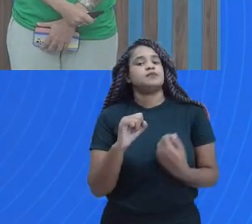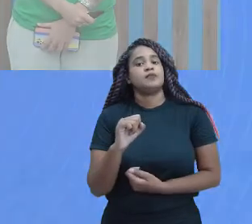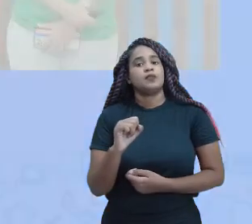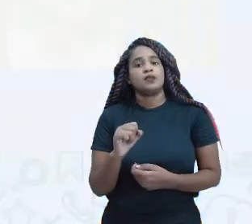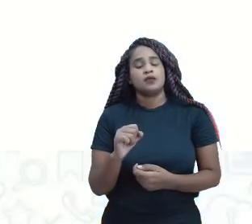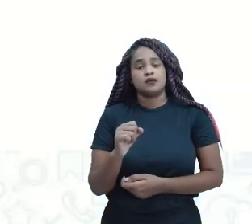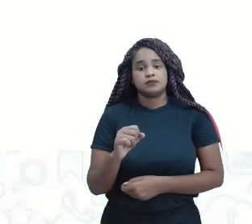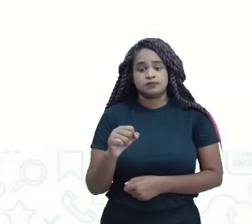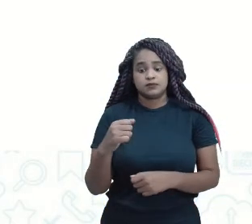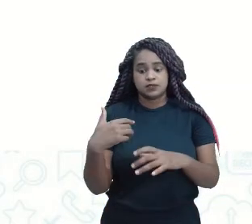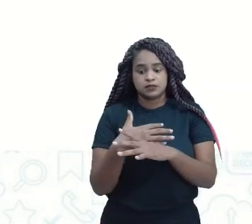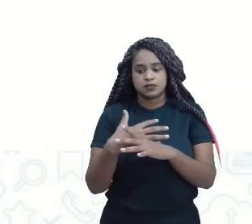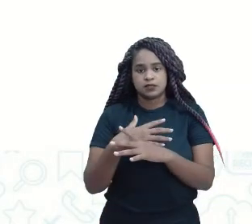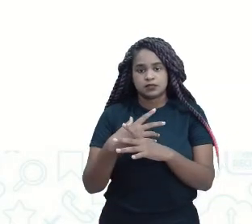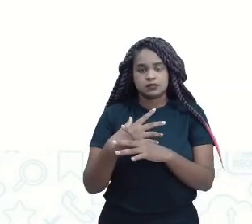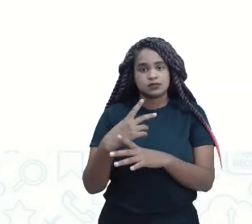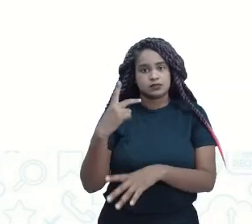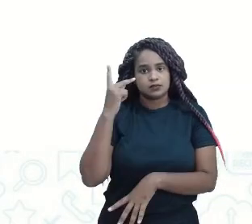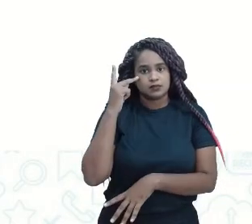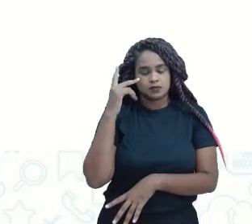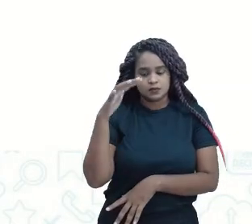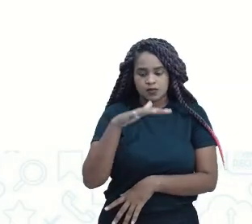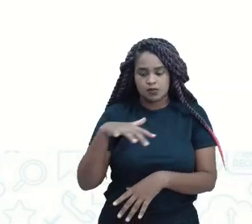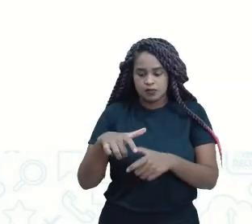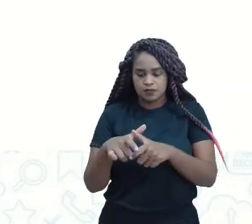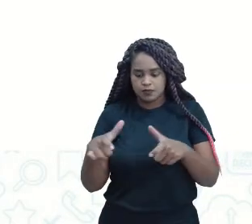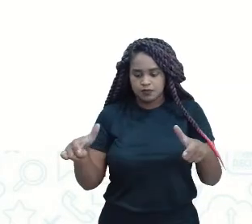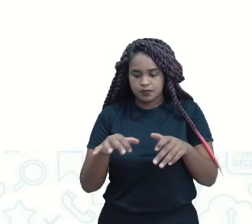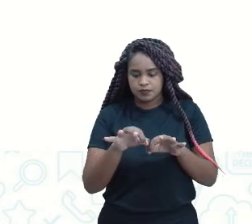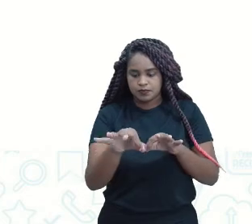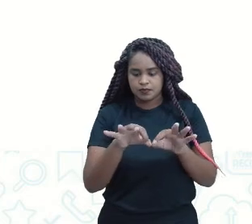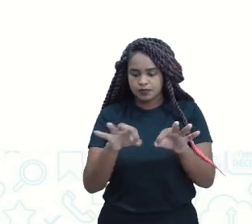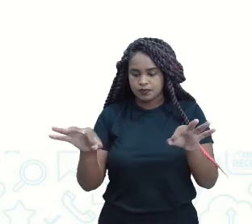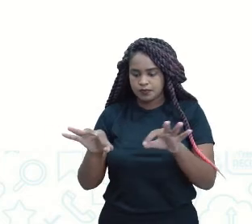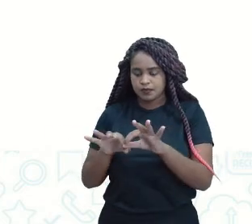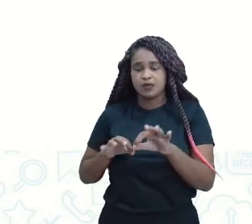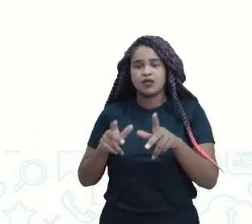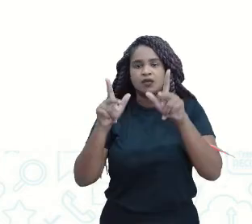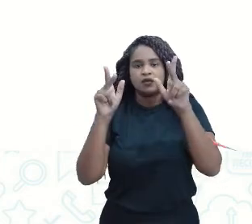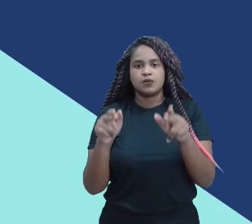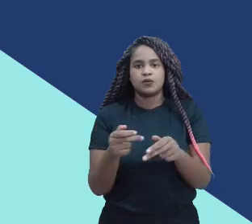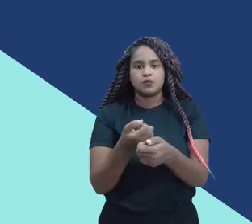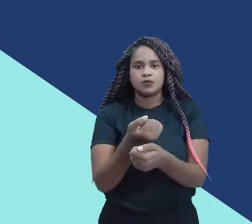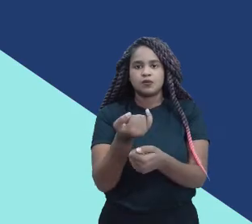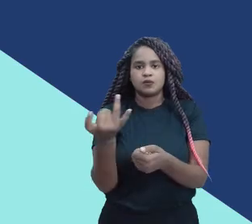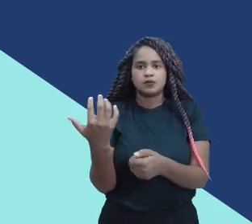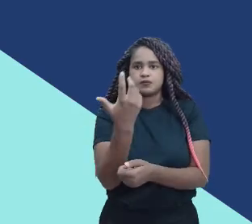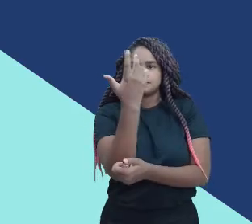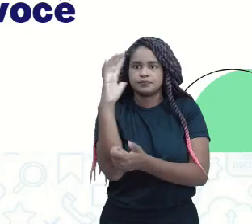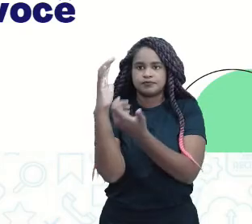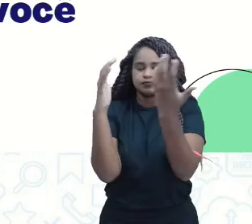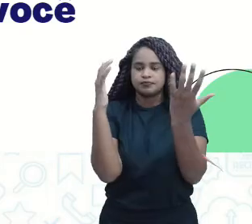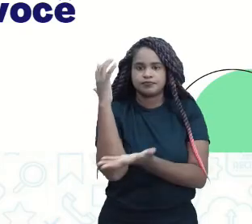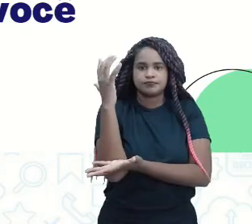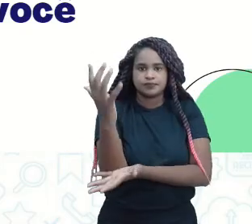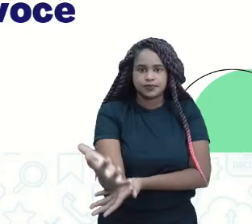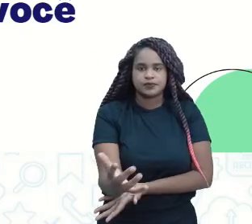São Paulo, esse território aí que a gente já perdeu de vegetação nativa. É muito grande,